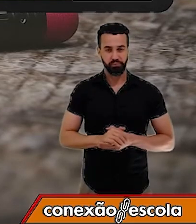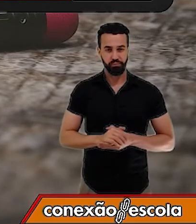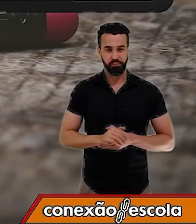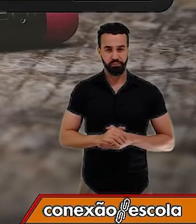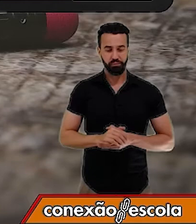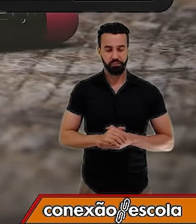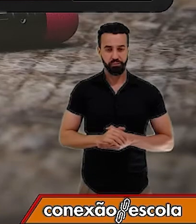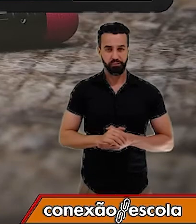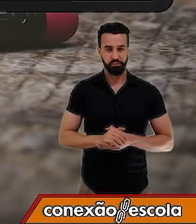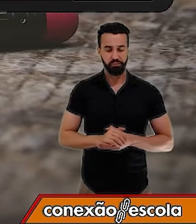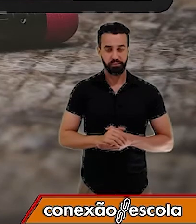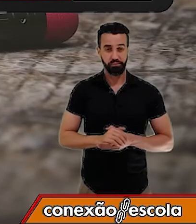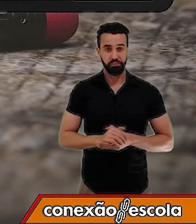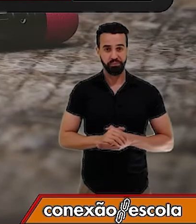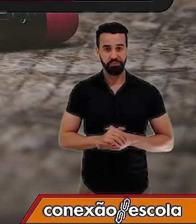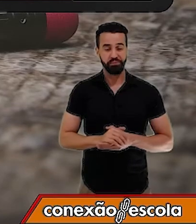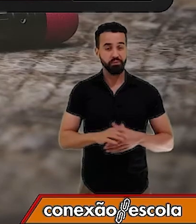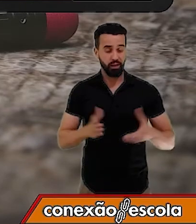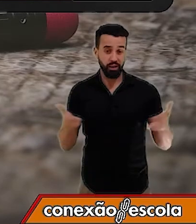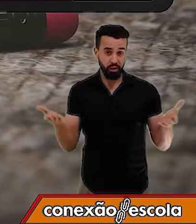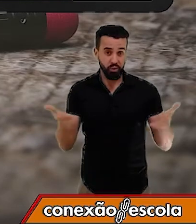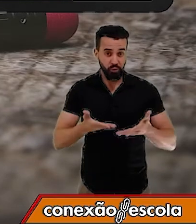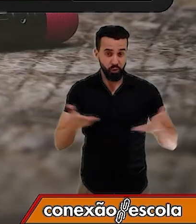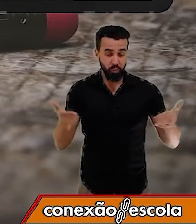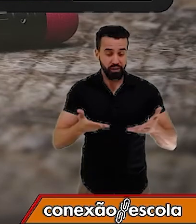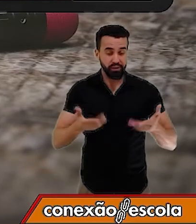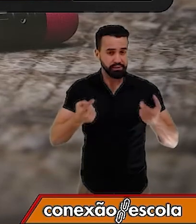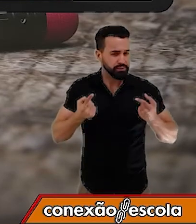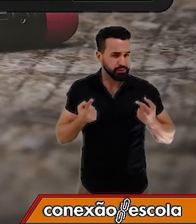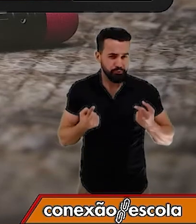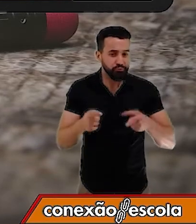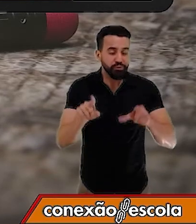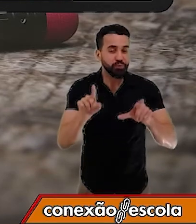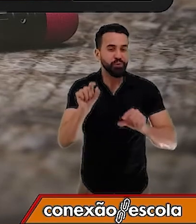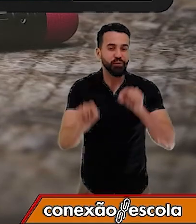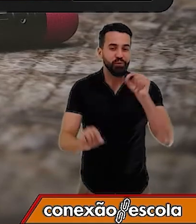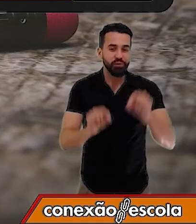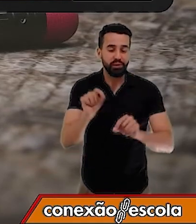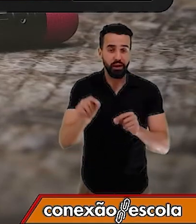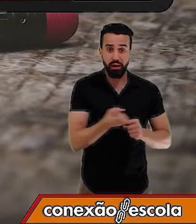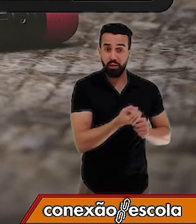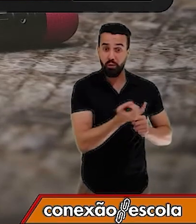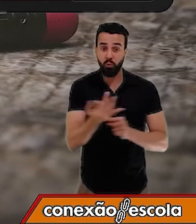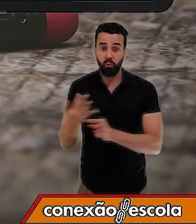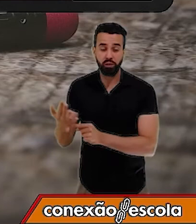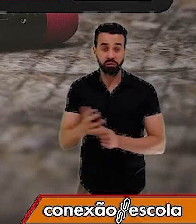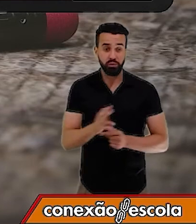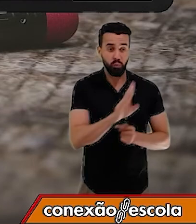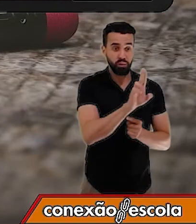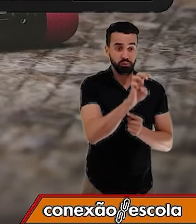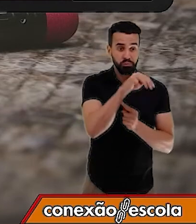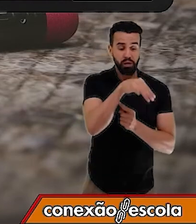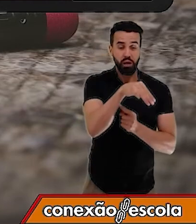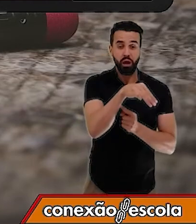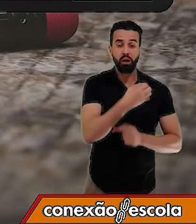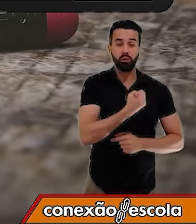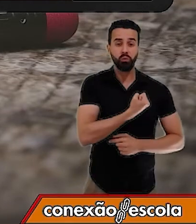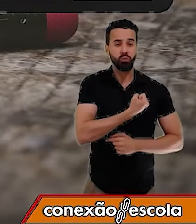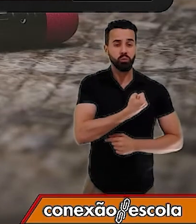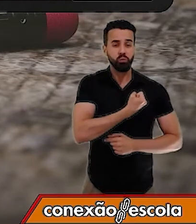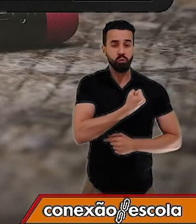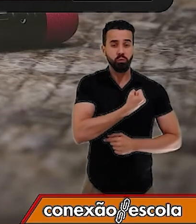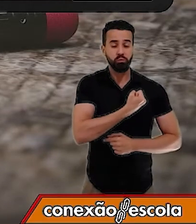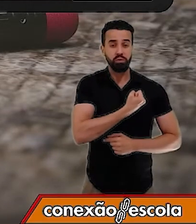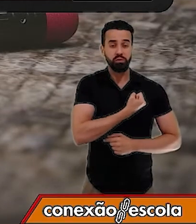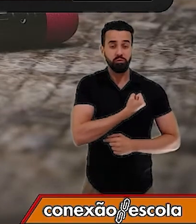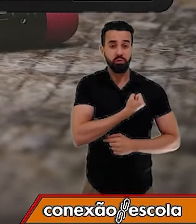E agora? Vai um desafio aí para vocês. Quantas unidades de milhar tem no número que